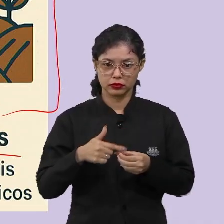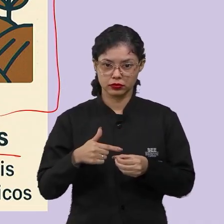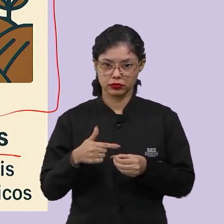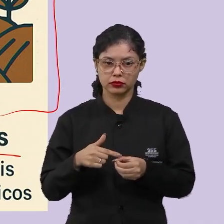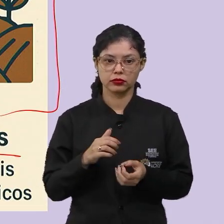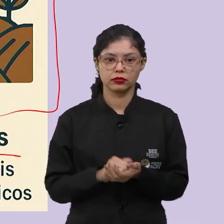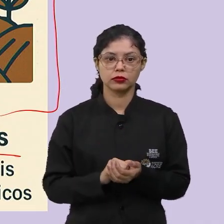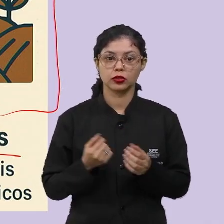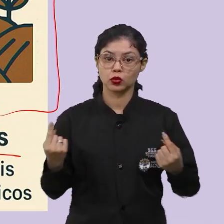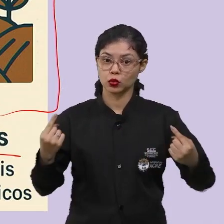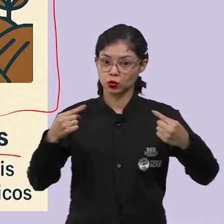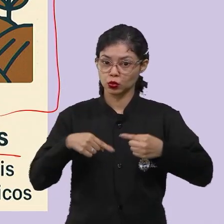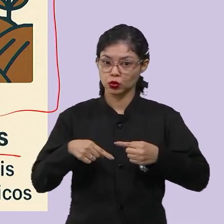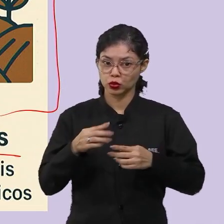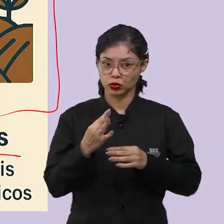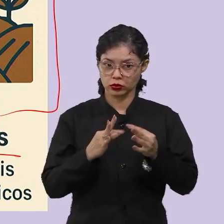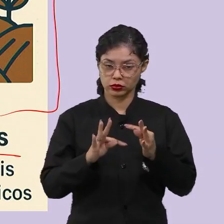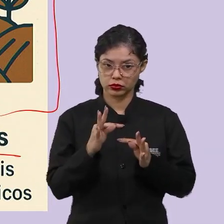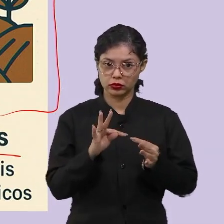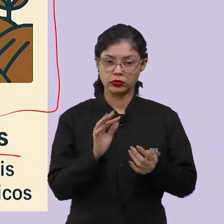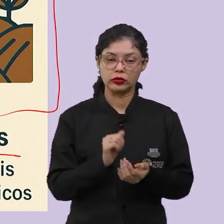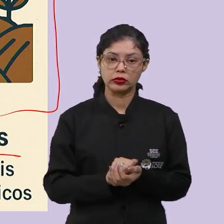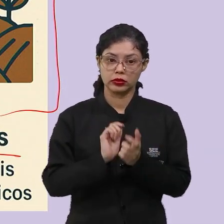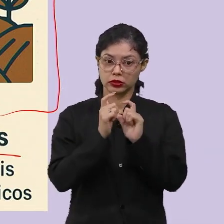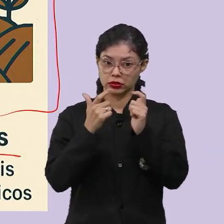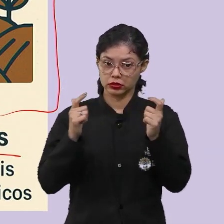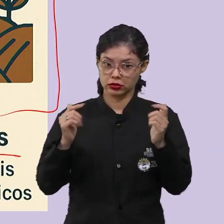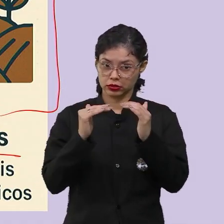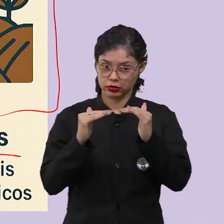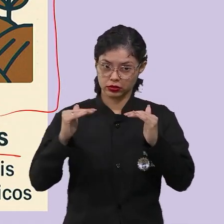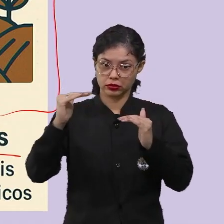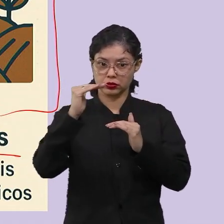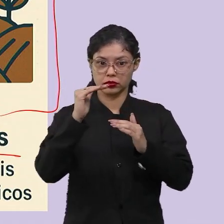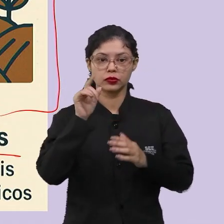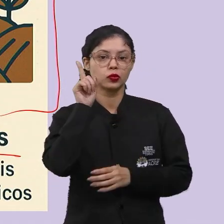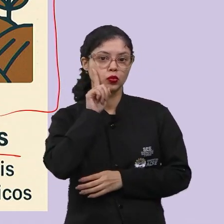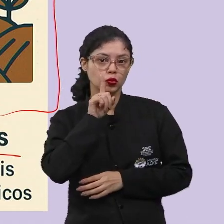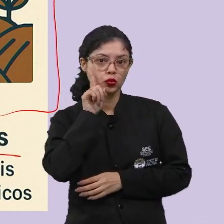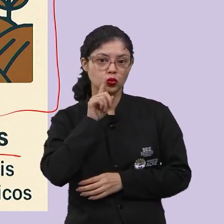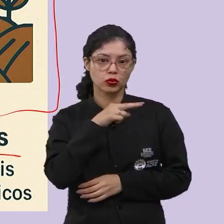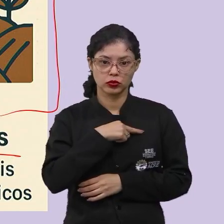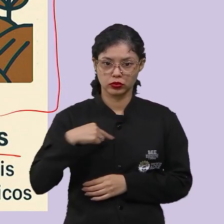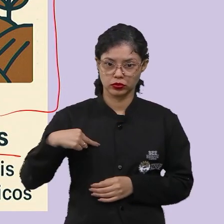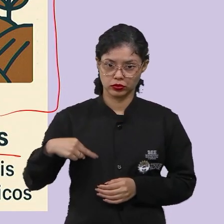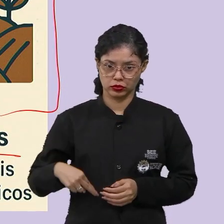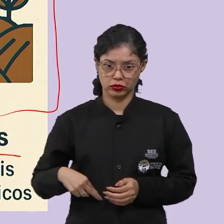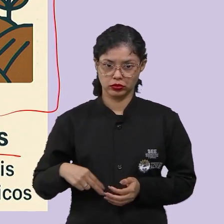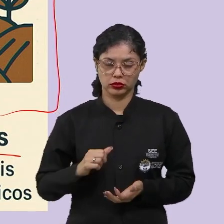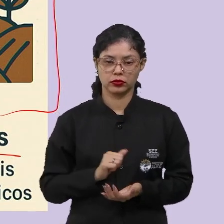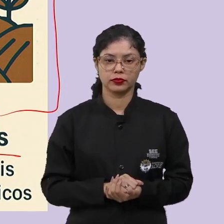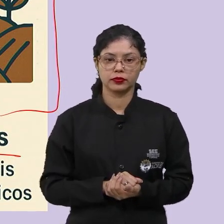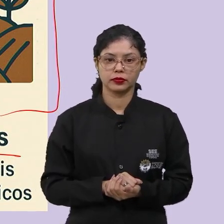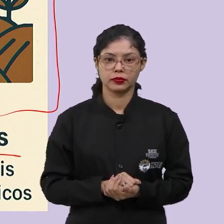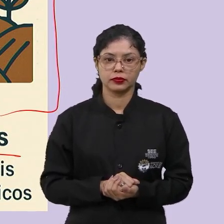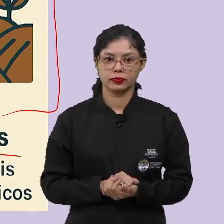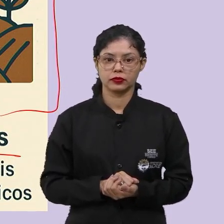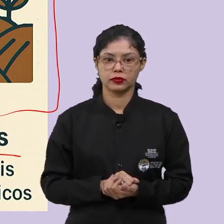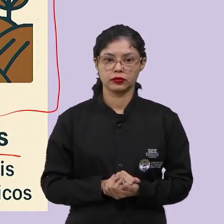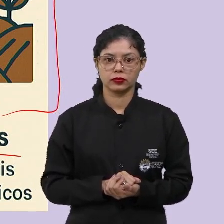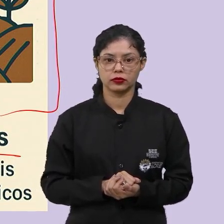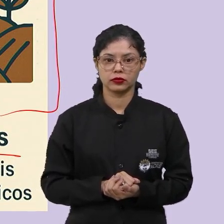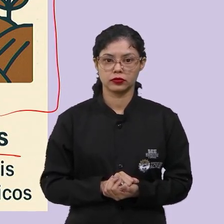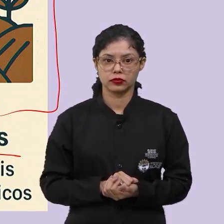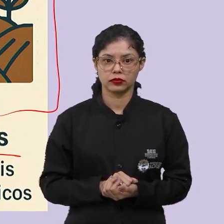competição tecnológica, ela vai acontecer entre as grandes potências, como Estados Unidos e China. E